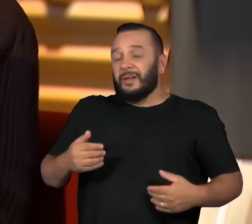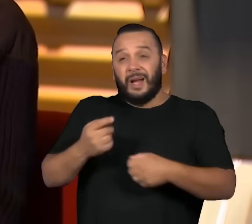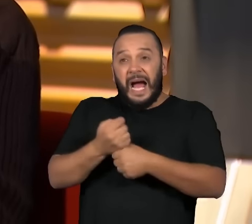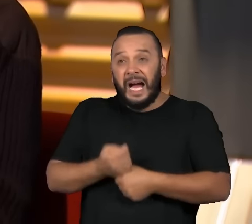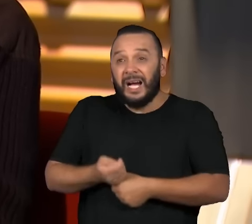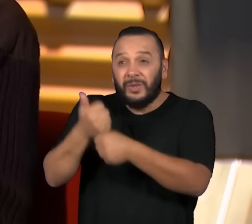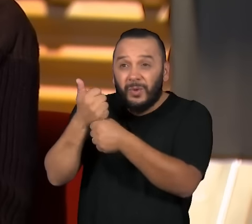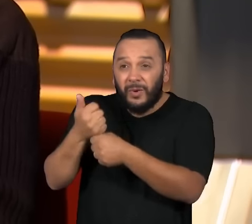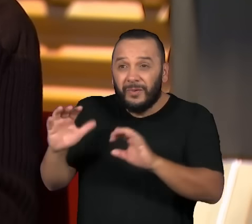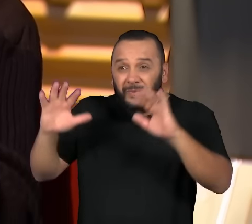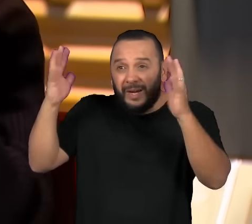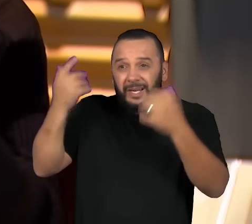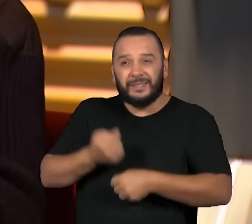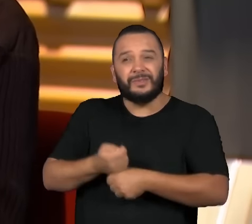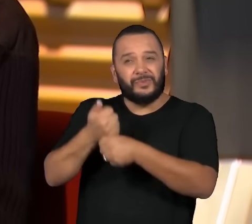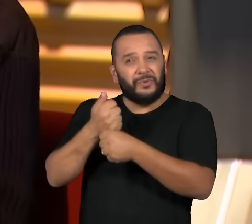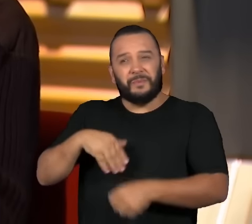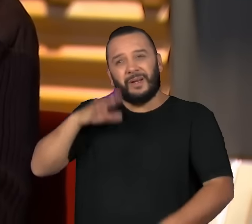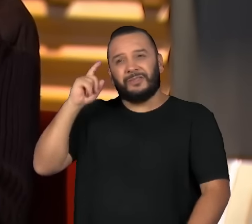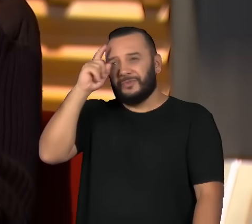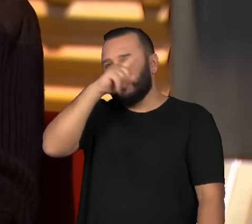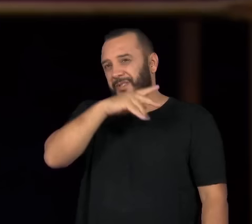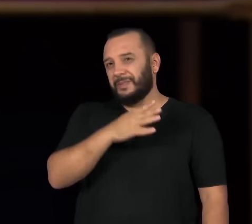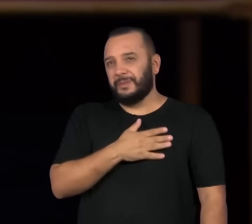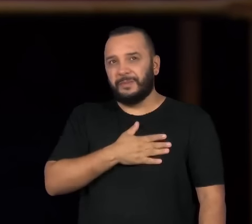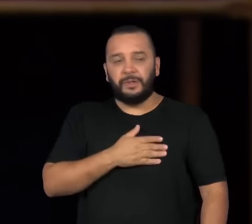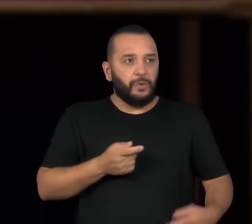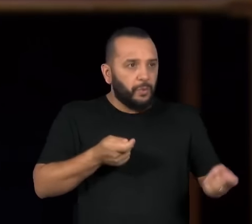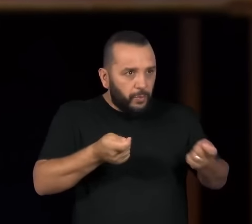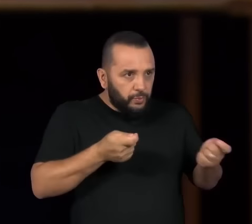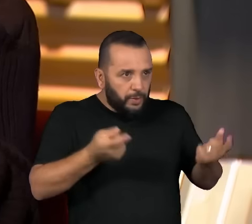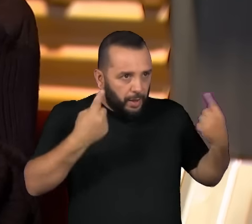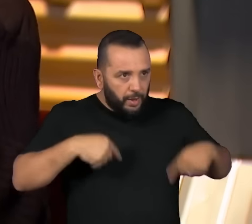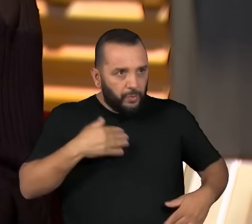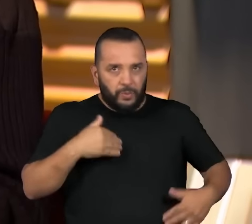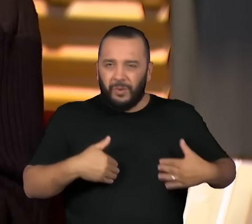dia mais difícil da minha vida, eu acho, depois do que aconteceu, Controlar fisicamente.